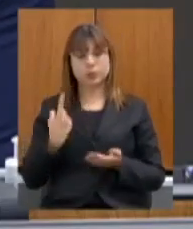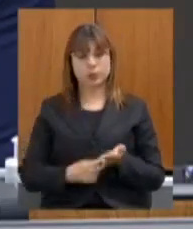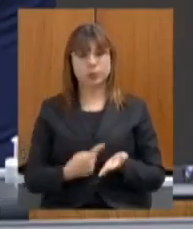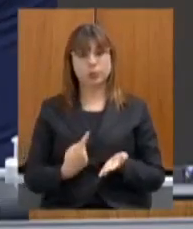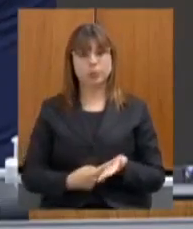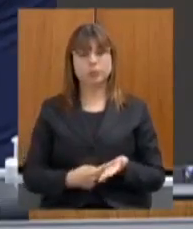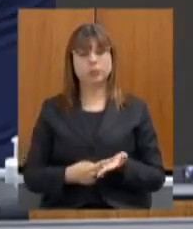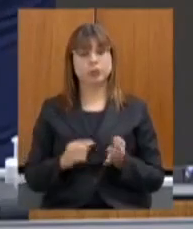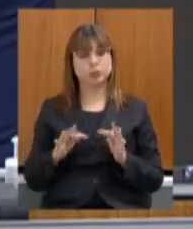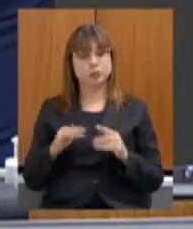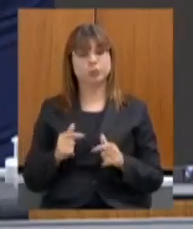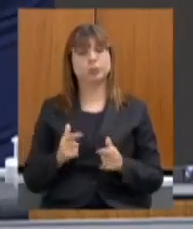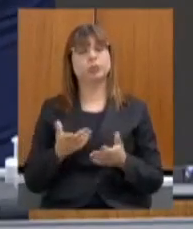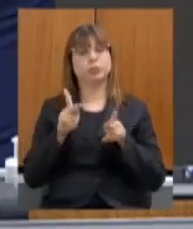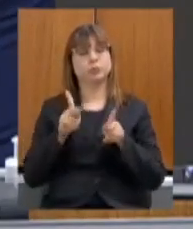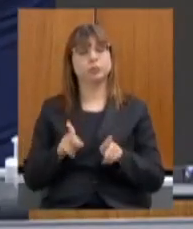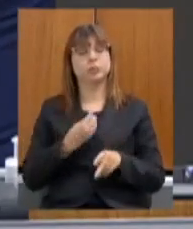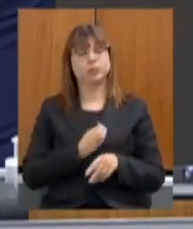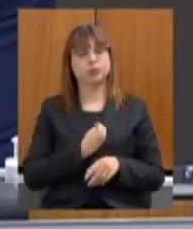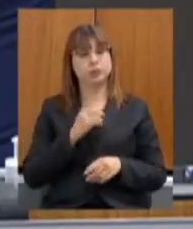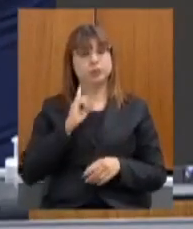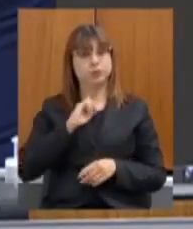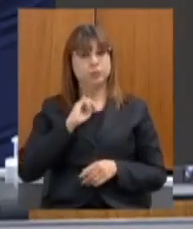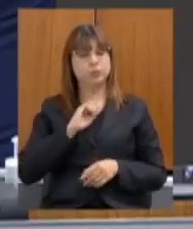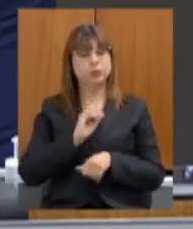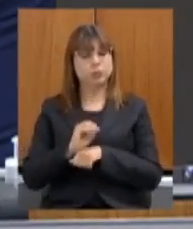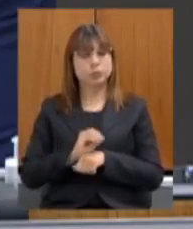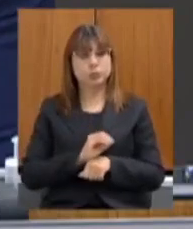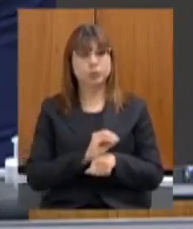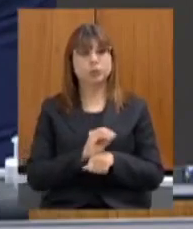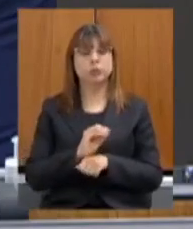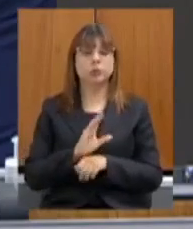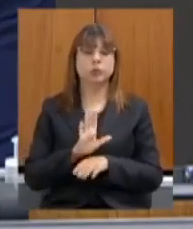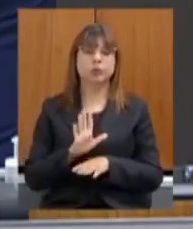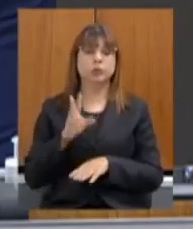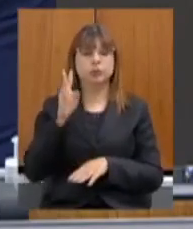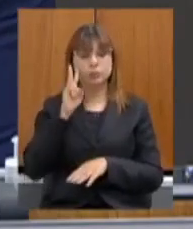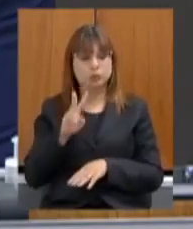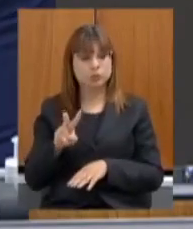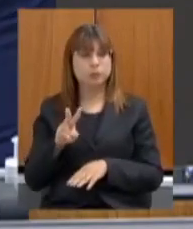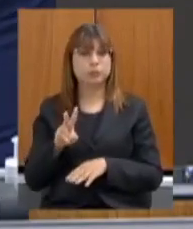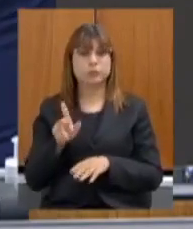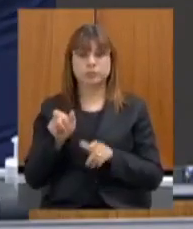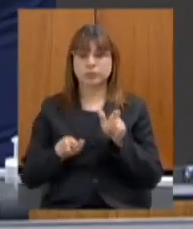com o cidadão de Minas Gerais de cuidar e de olhar por esse cidadão.